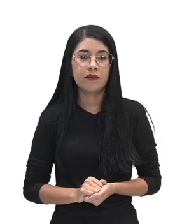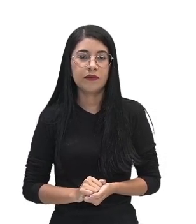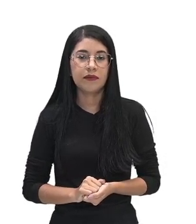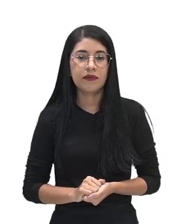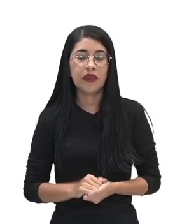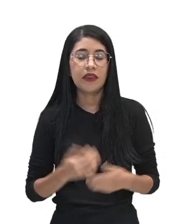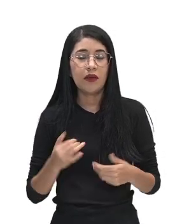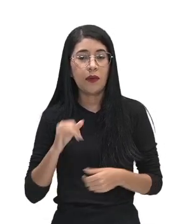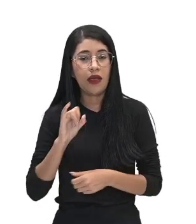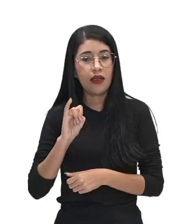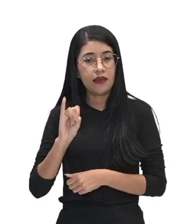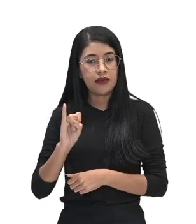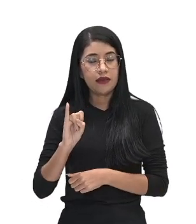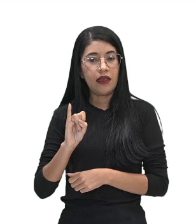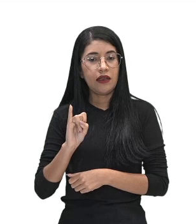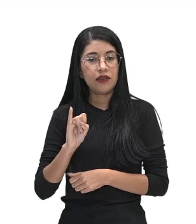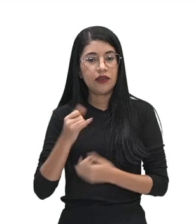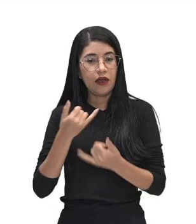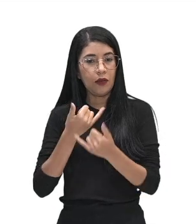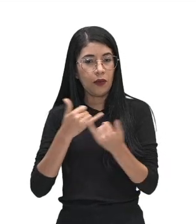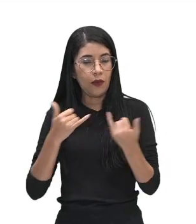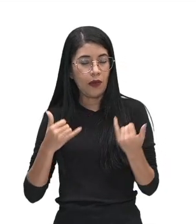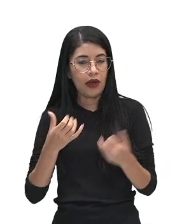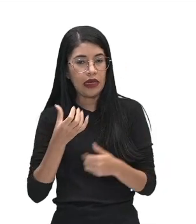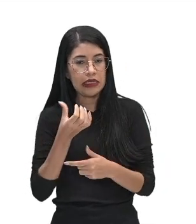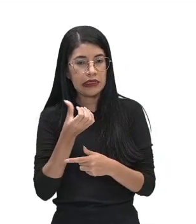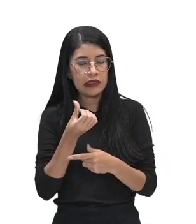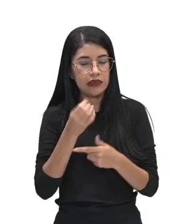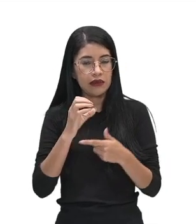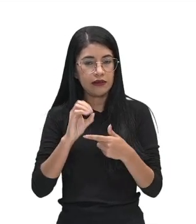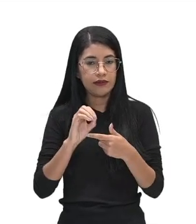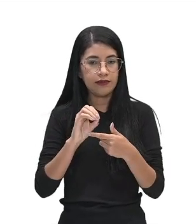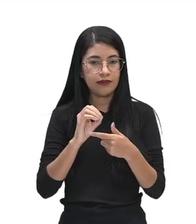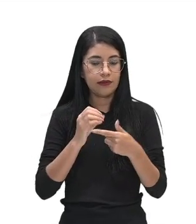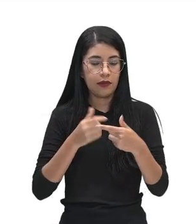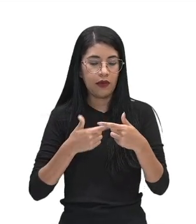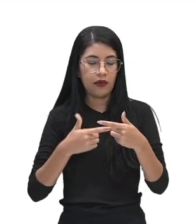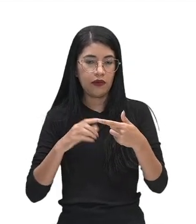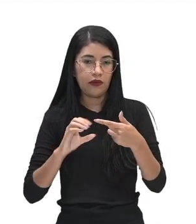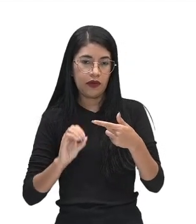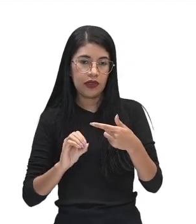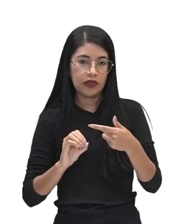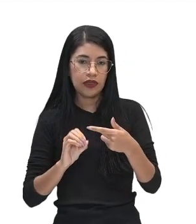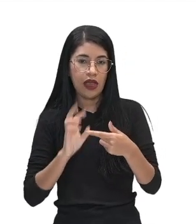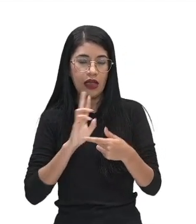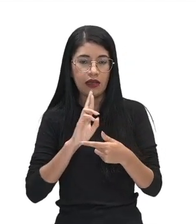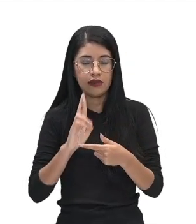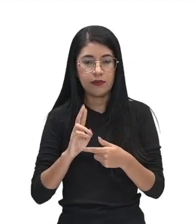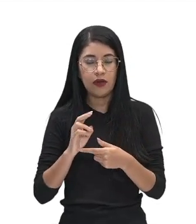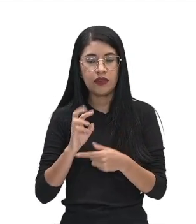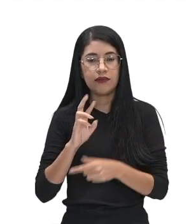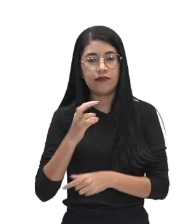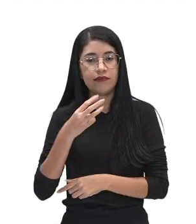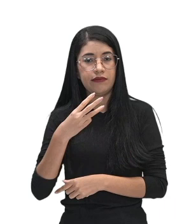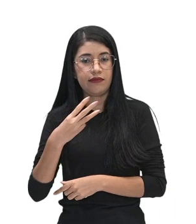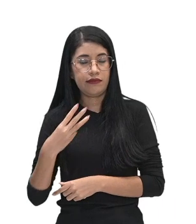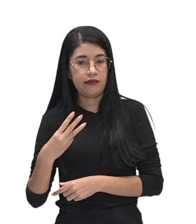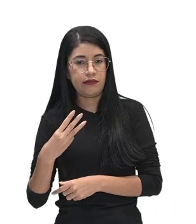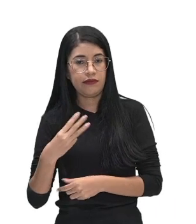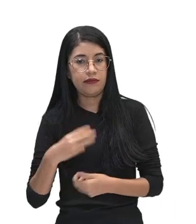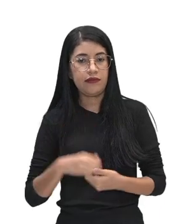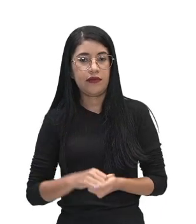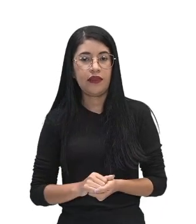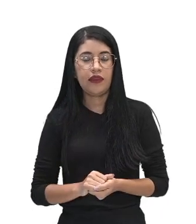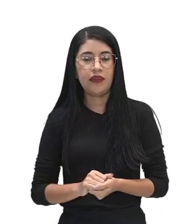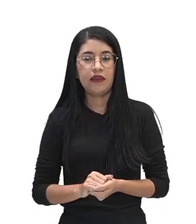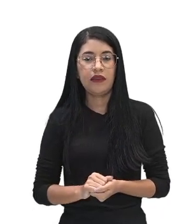minha intensidade de corrente, 60 dividido por 20, é igual a 3. E a unidade de medida,